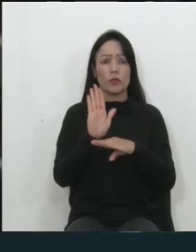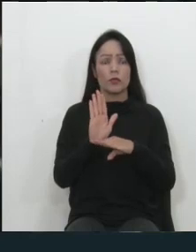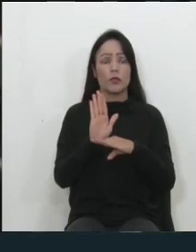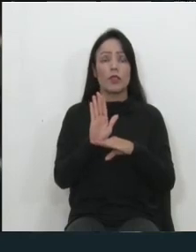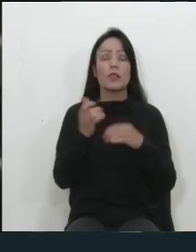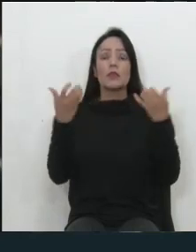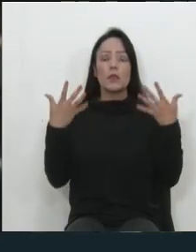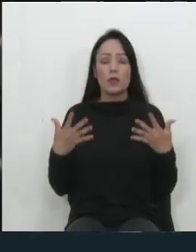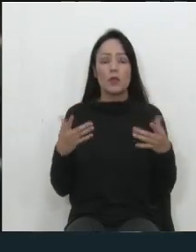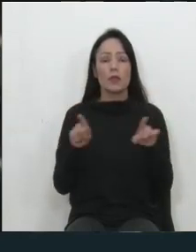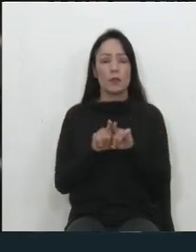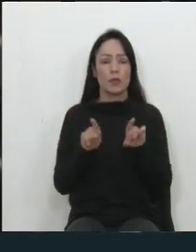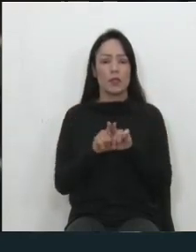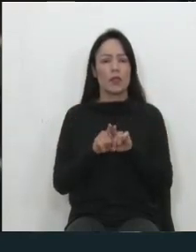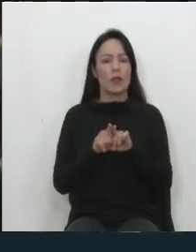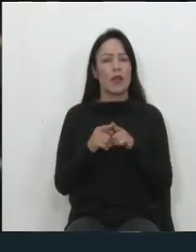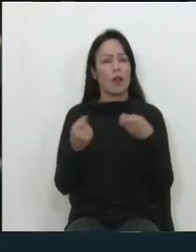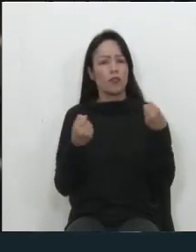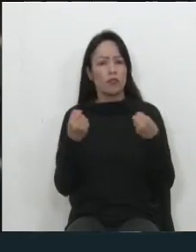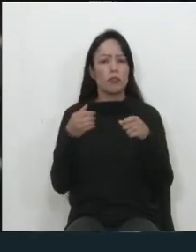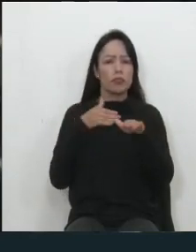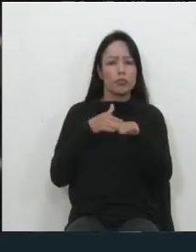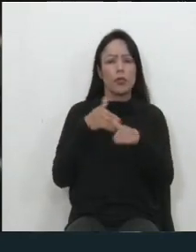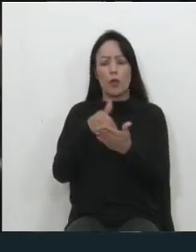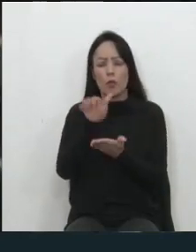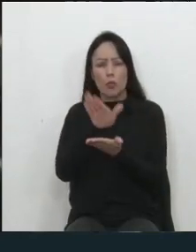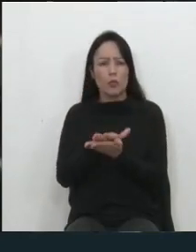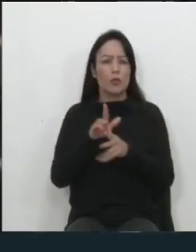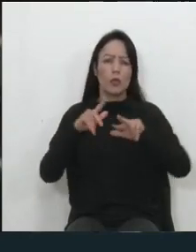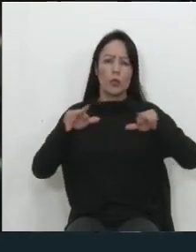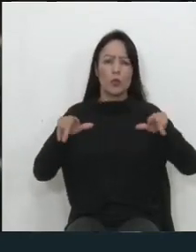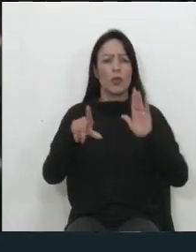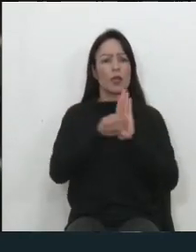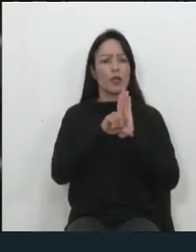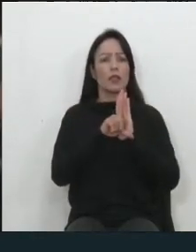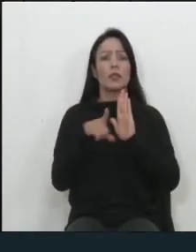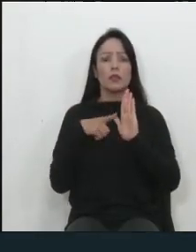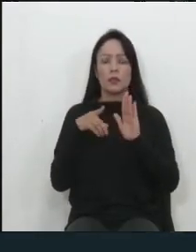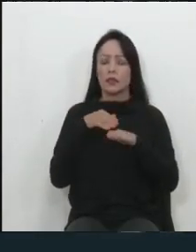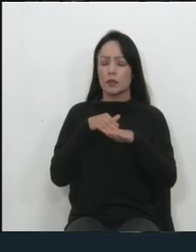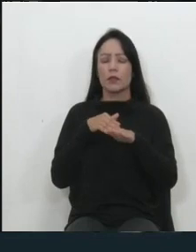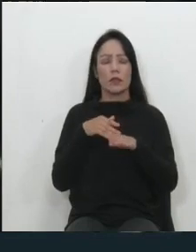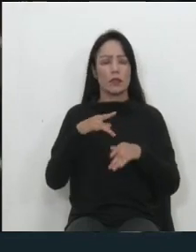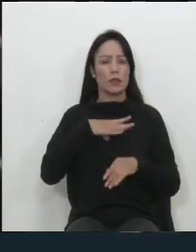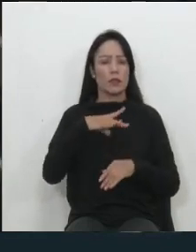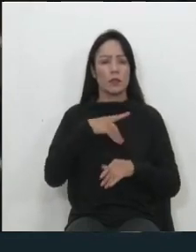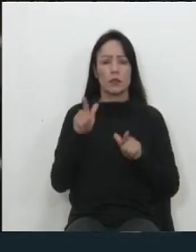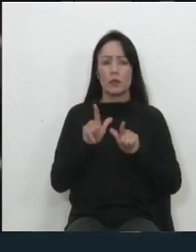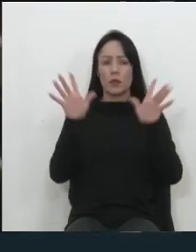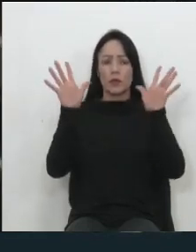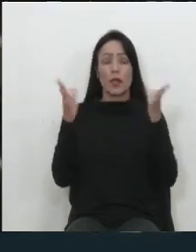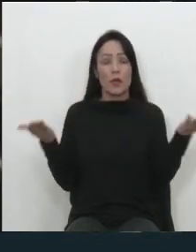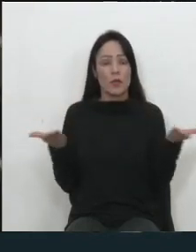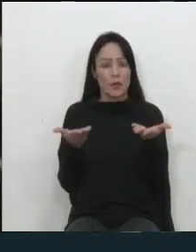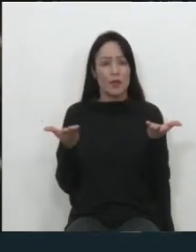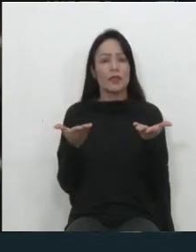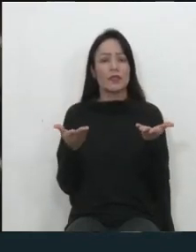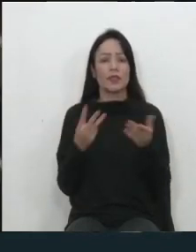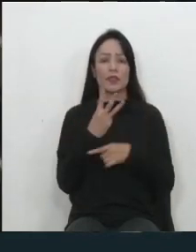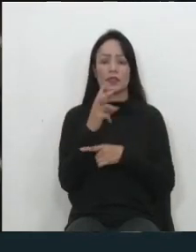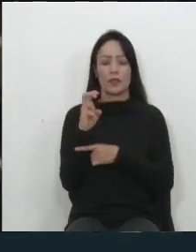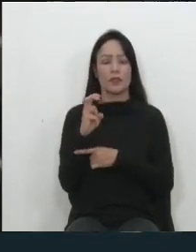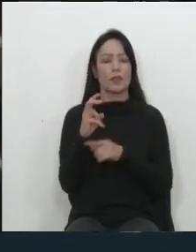muito sobre a questão do trânsito, a questão de multas e outras leis de trânsito na cidade de Guarulhos. Esta, portanto, foi essa